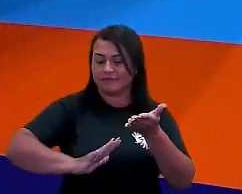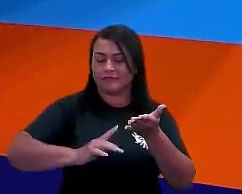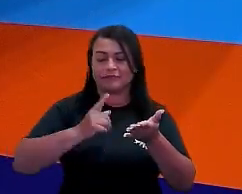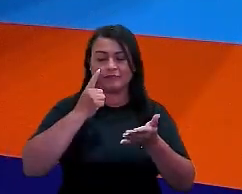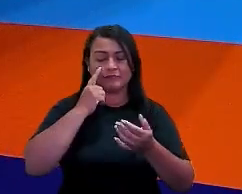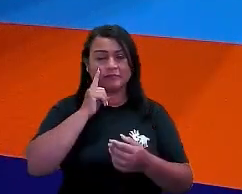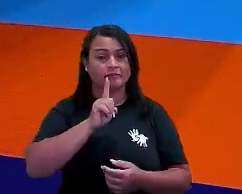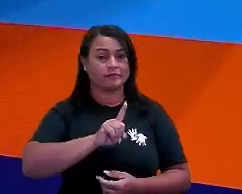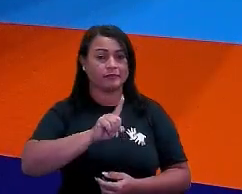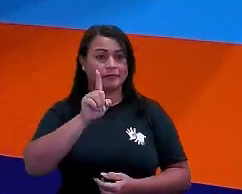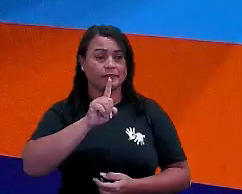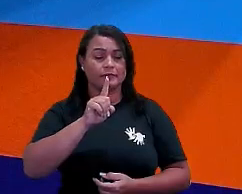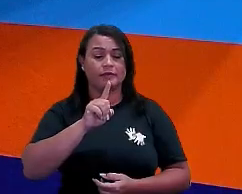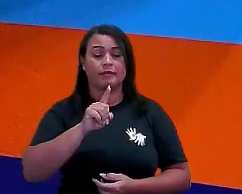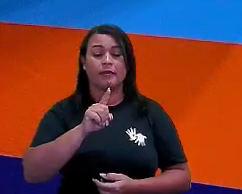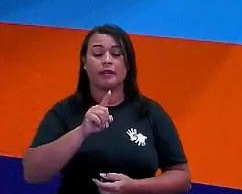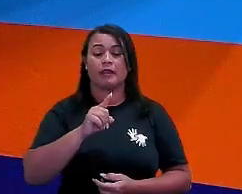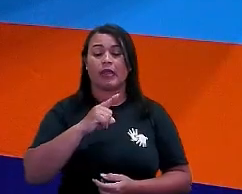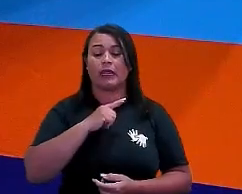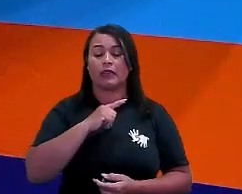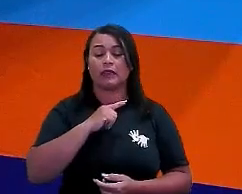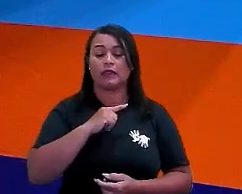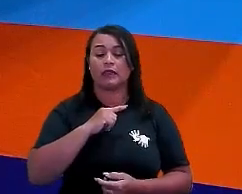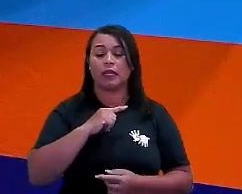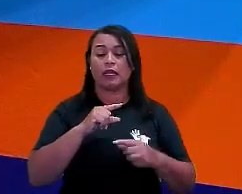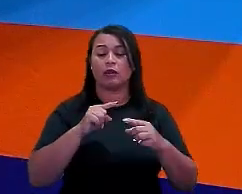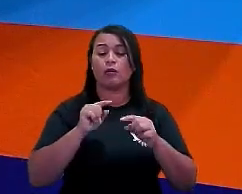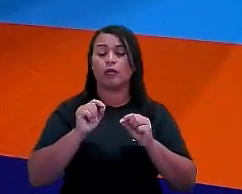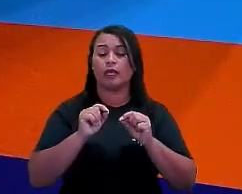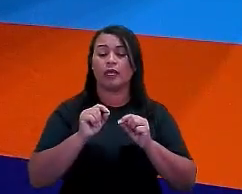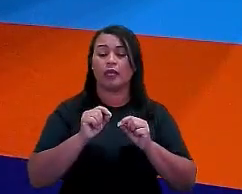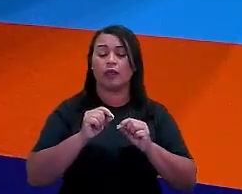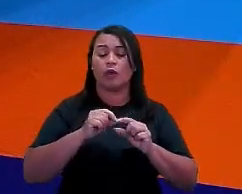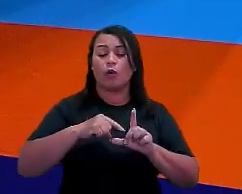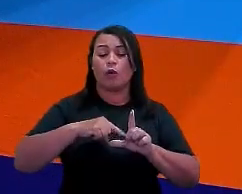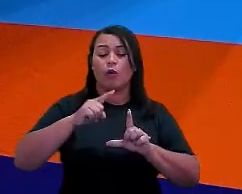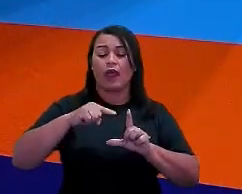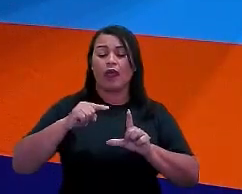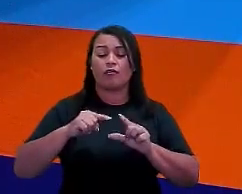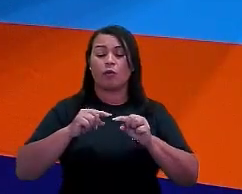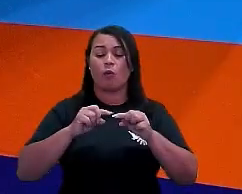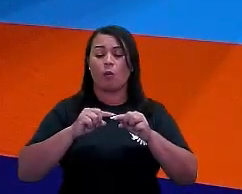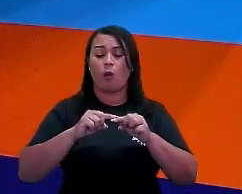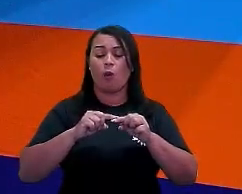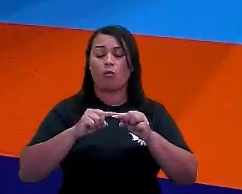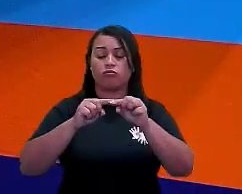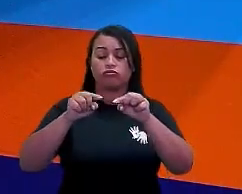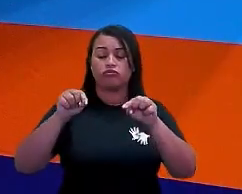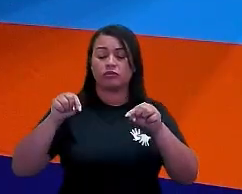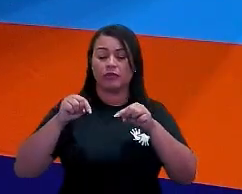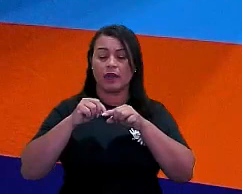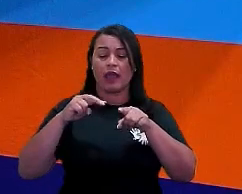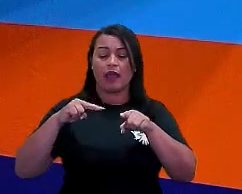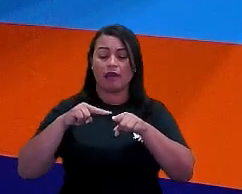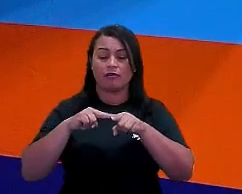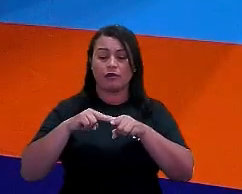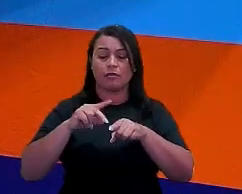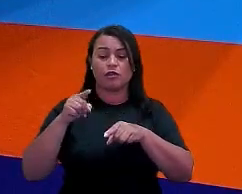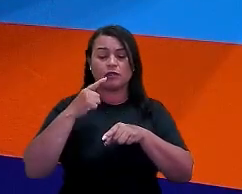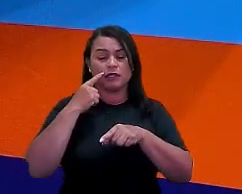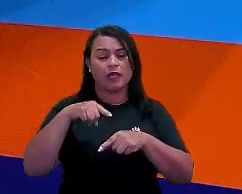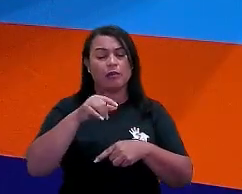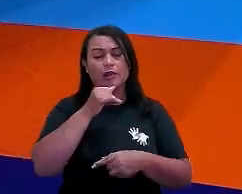atenção. Ó, o gráfico abaixo representa uma pergunta feita aos entrevistados. Você considera boa a programação da TV